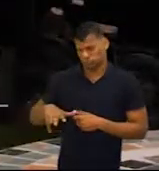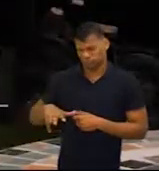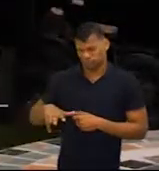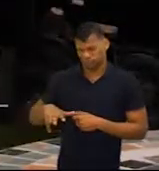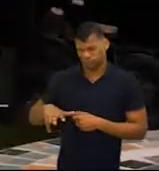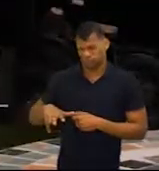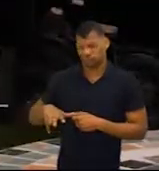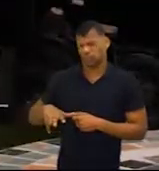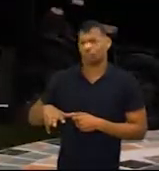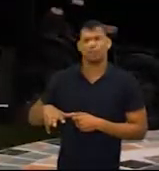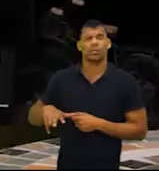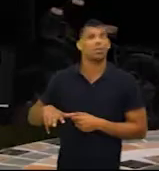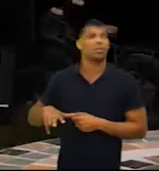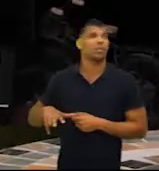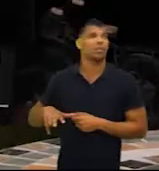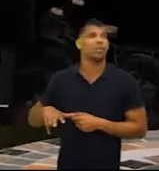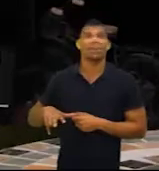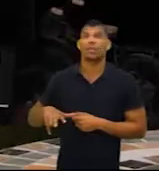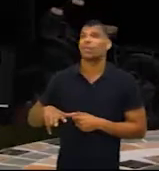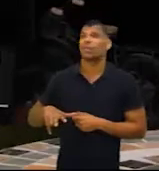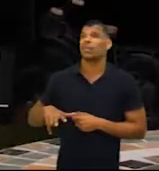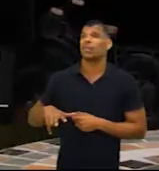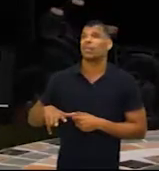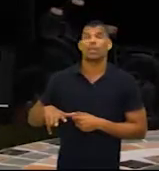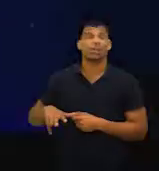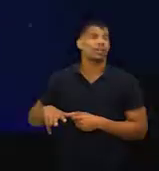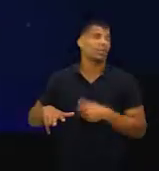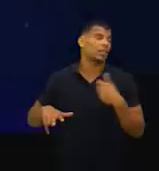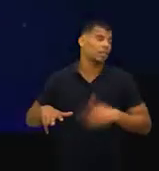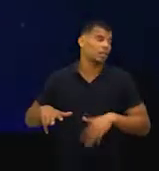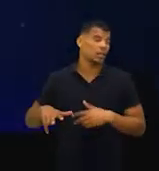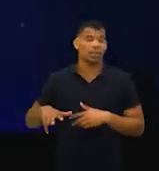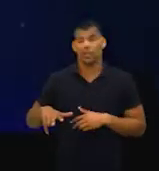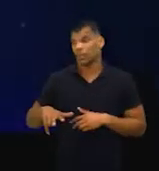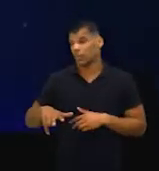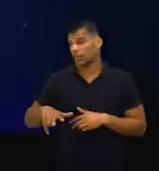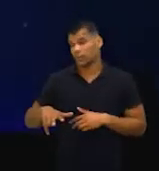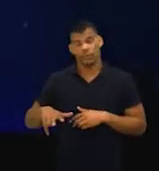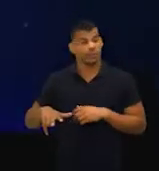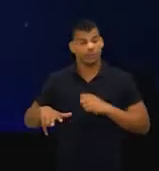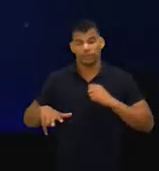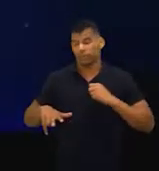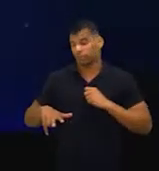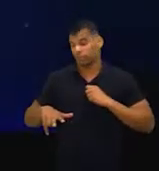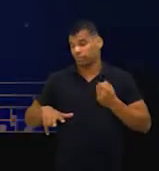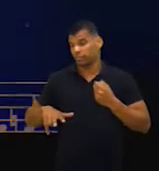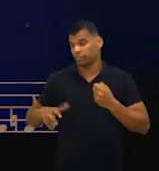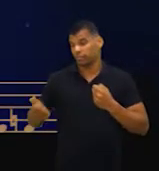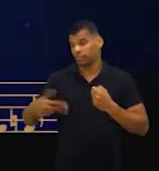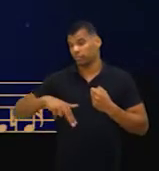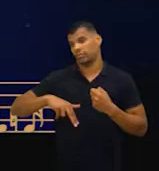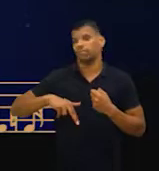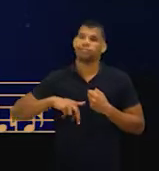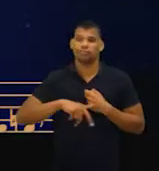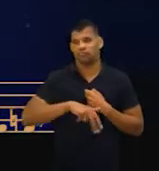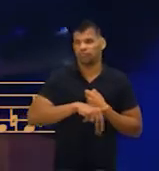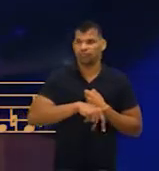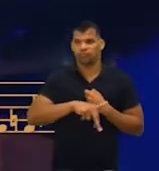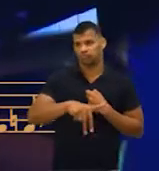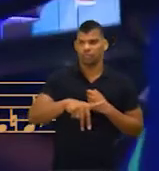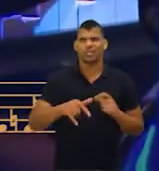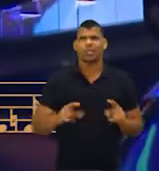Eu acordei tarde de bode, com tudo que sei, acendi uma vela, abri a janela e pasmei.